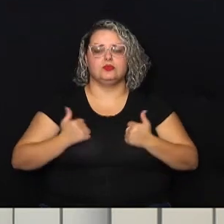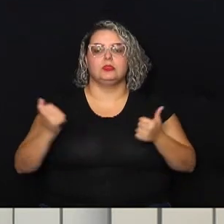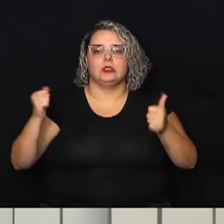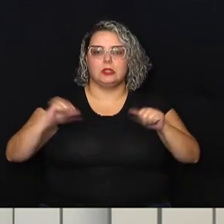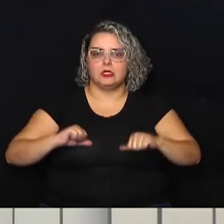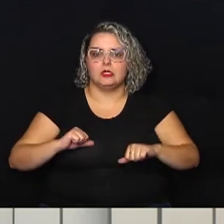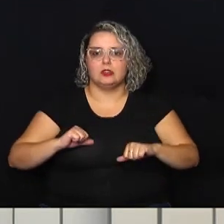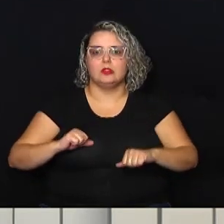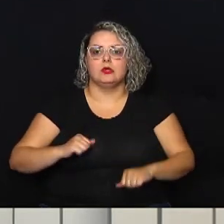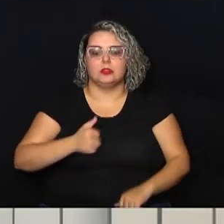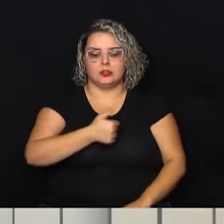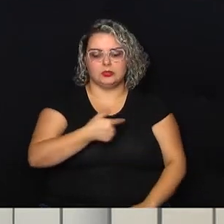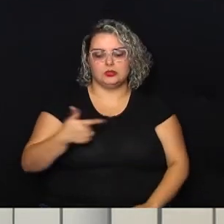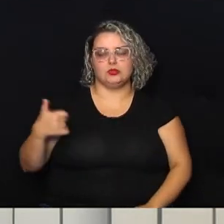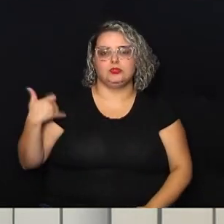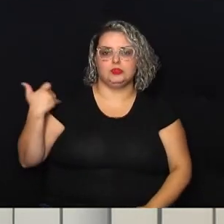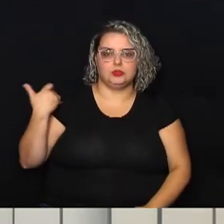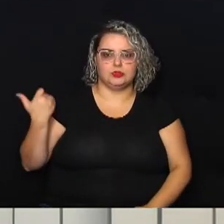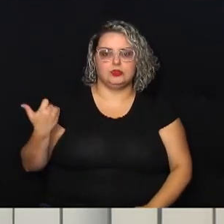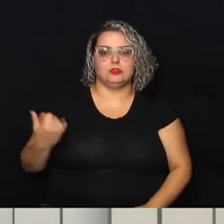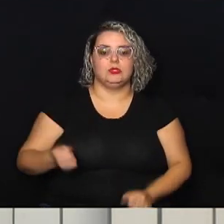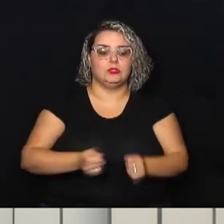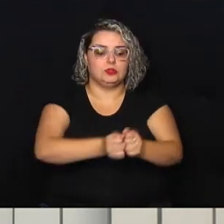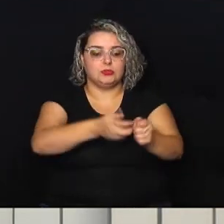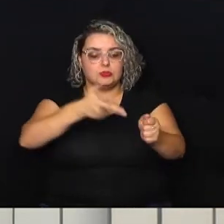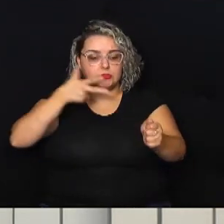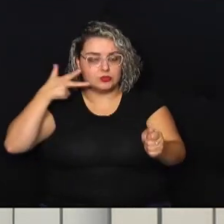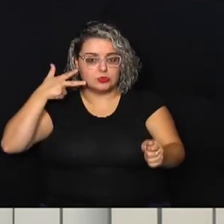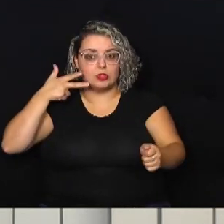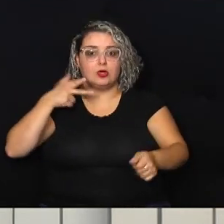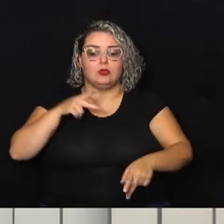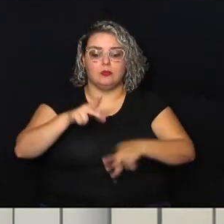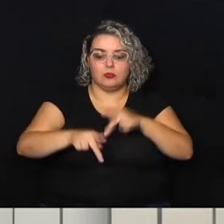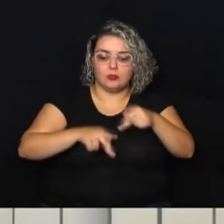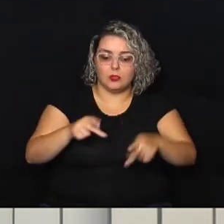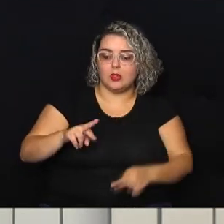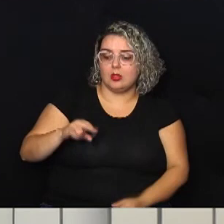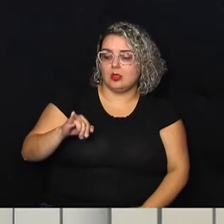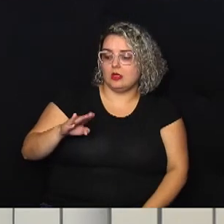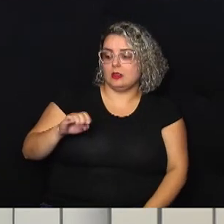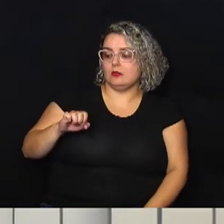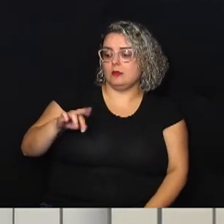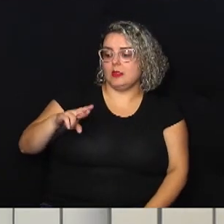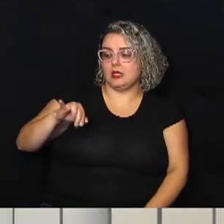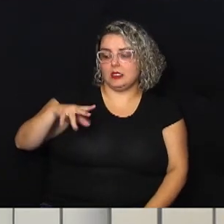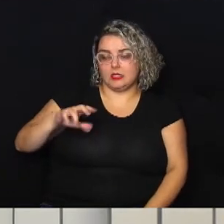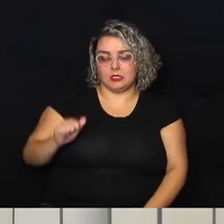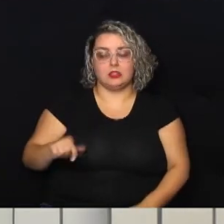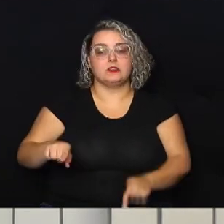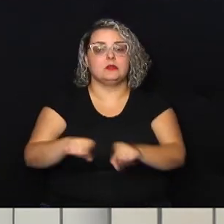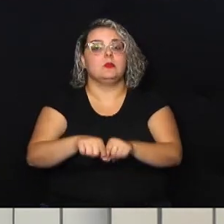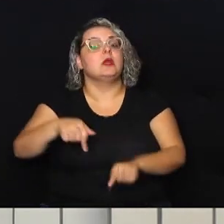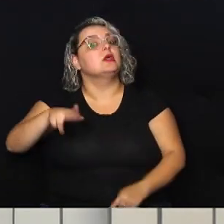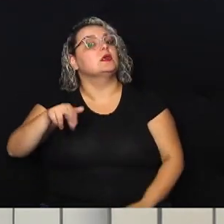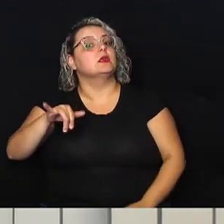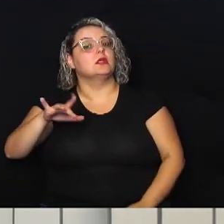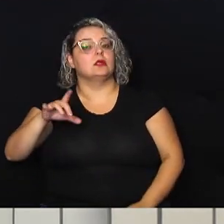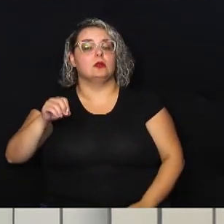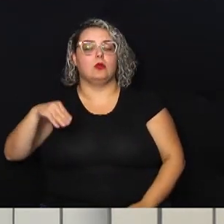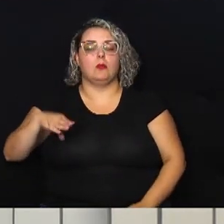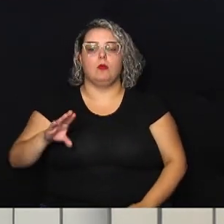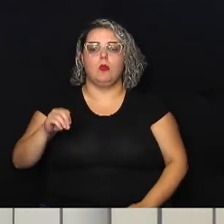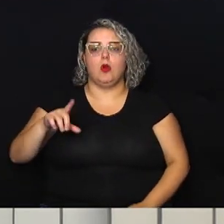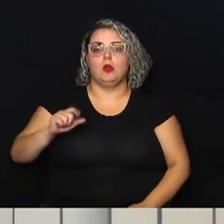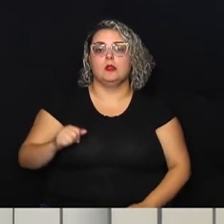partir de 12 anos, indígenas, populações ribeirinhas e quilombolas. Para ser vacinada, a pessoa